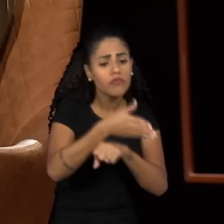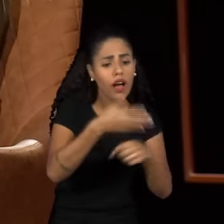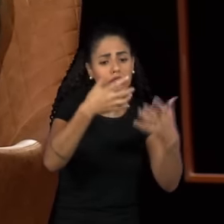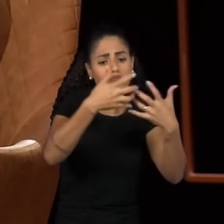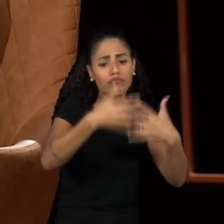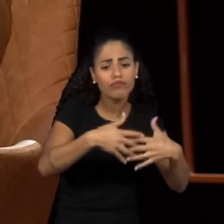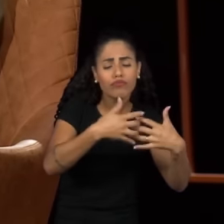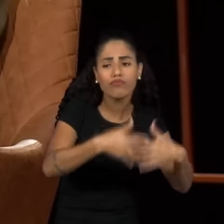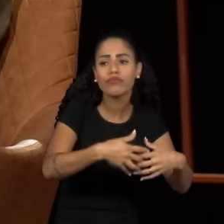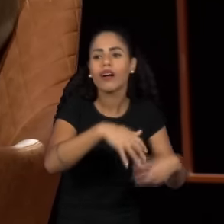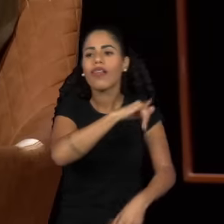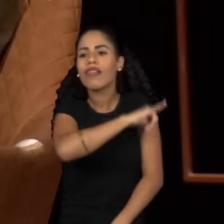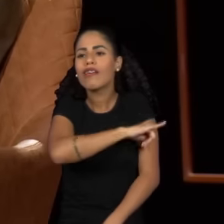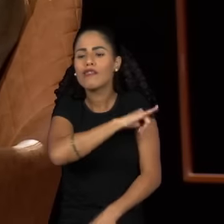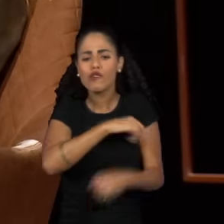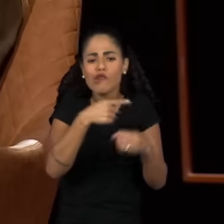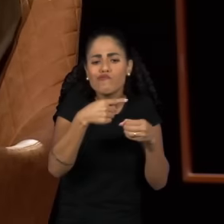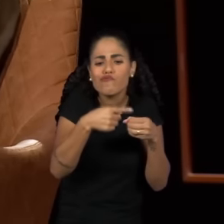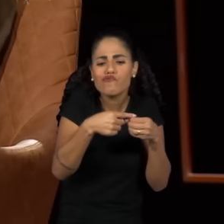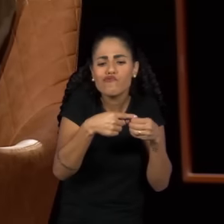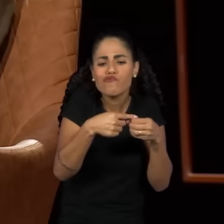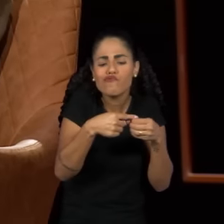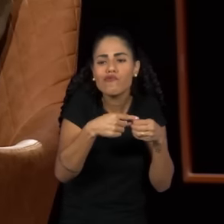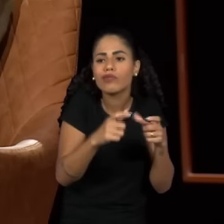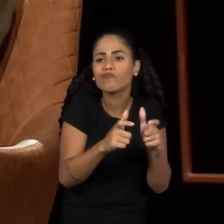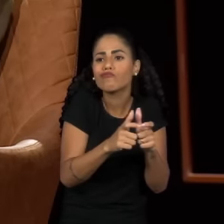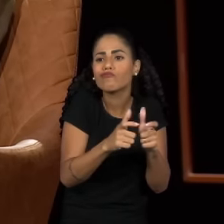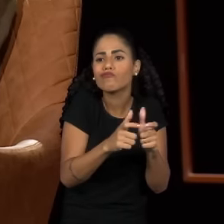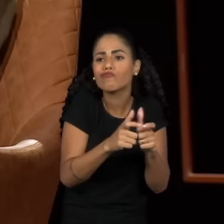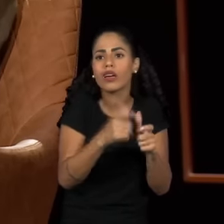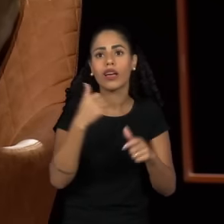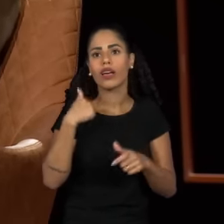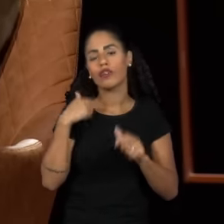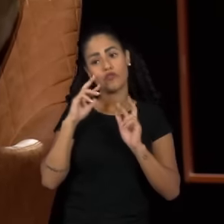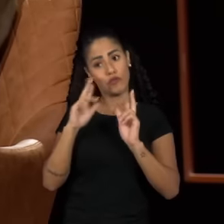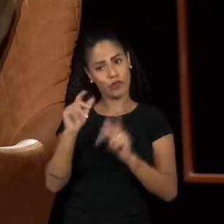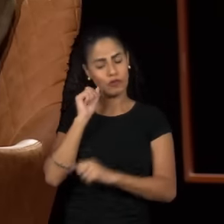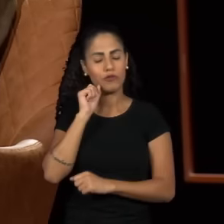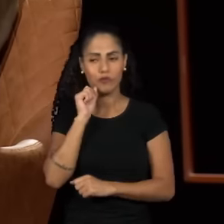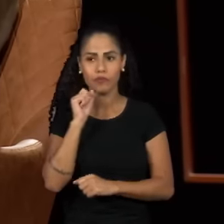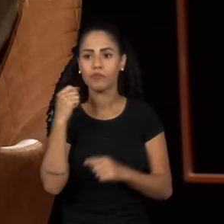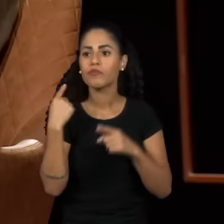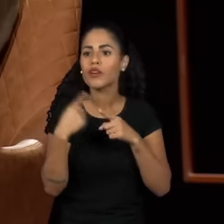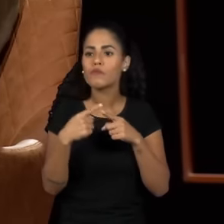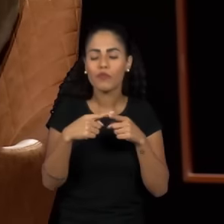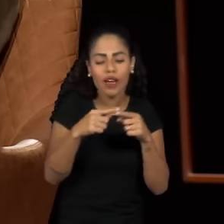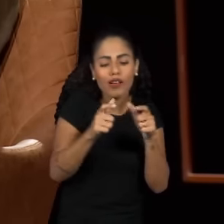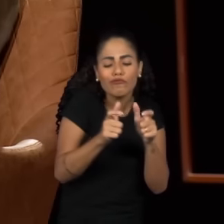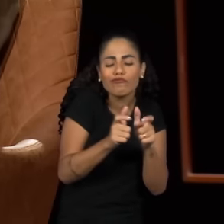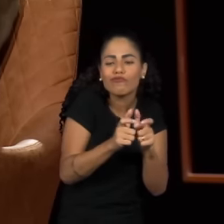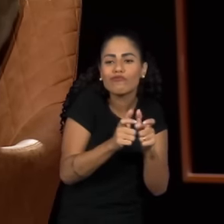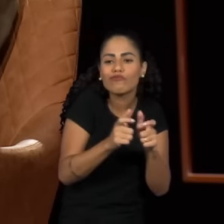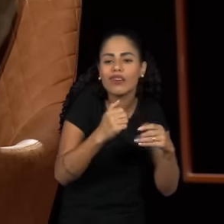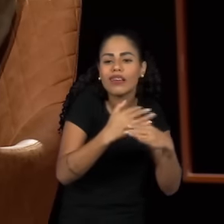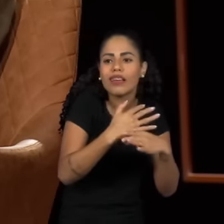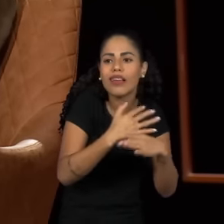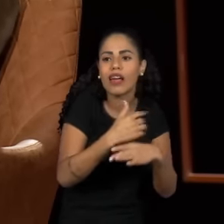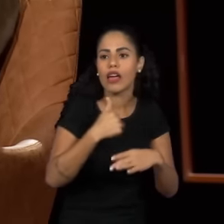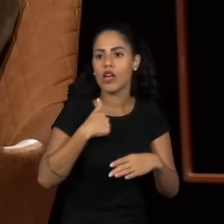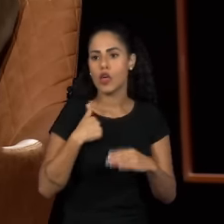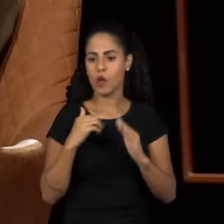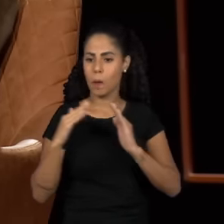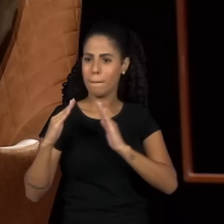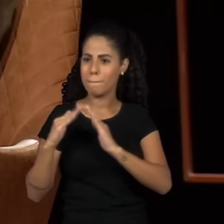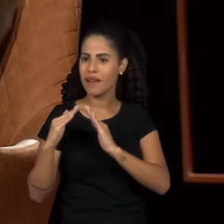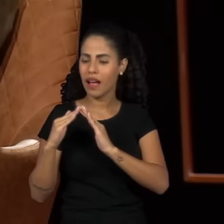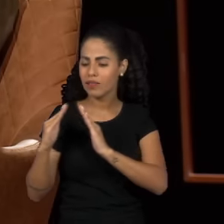de interior, mas a minha cidade do interior é diferente da cidade de Petrópolis, que é uma cidade... Eu venho de uma casa de